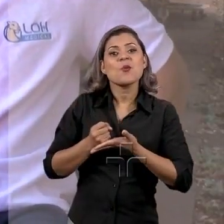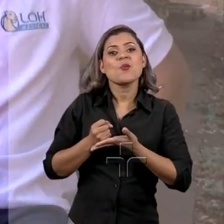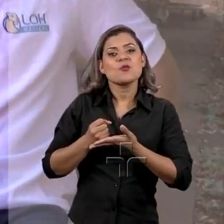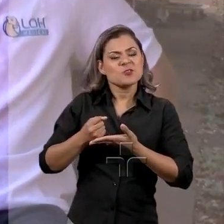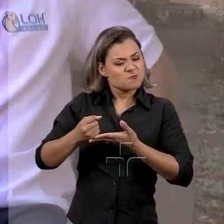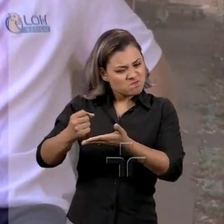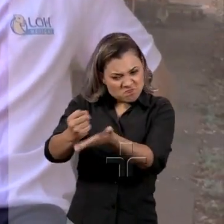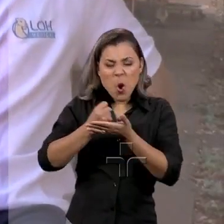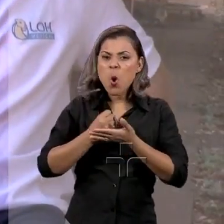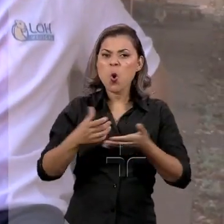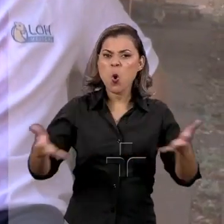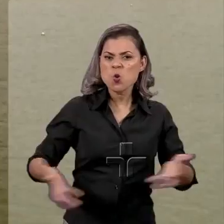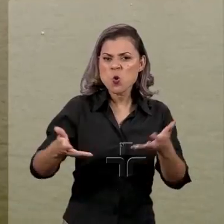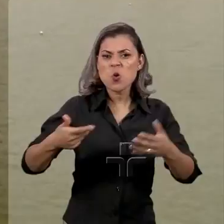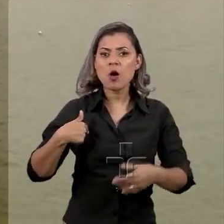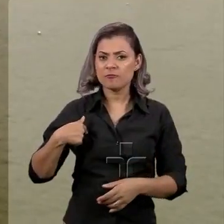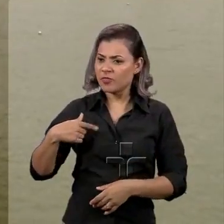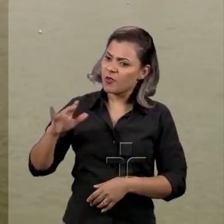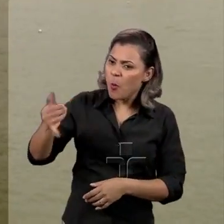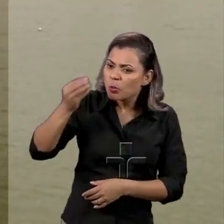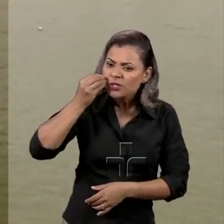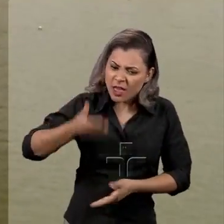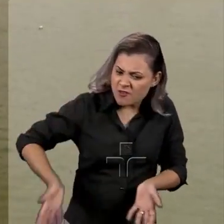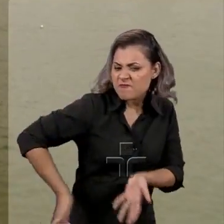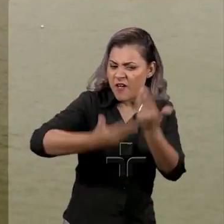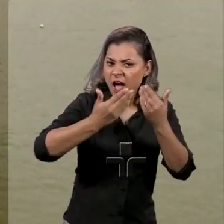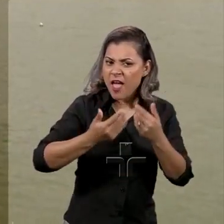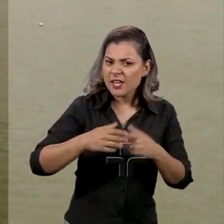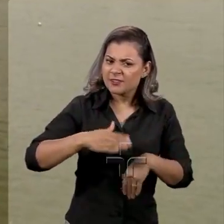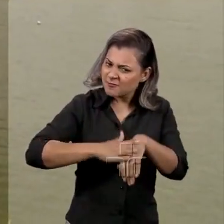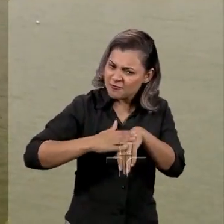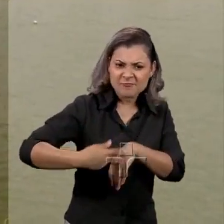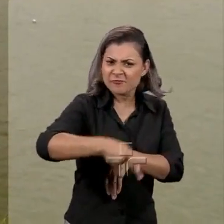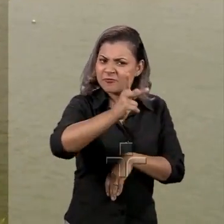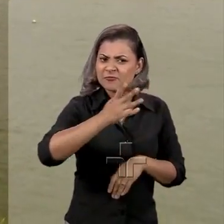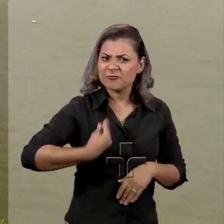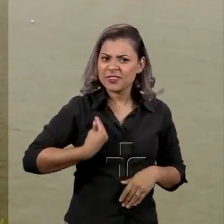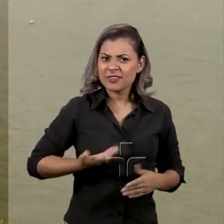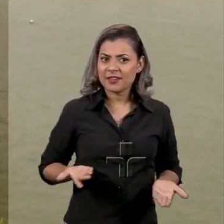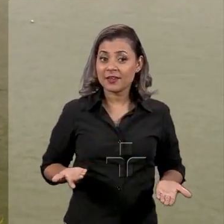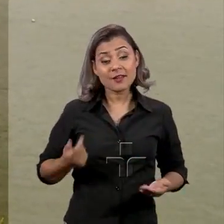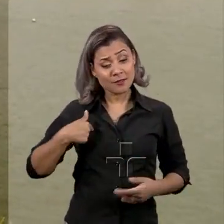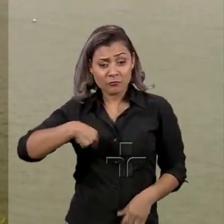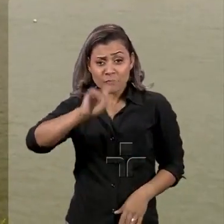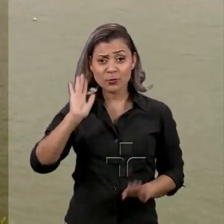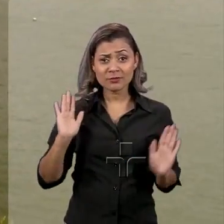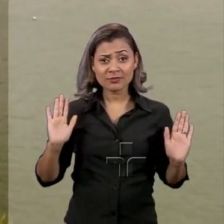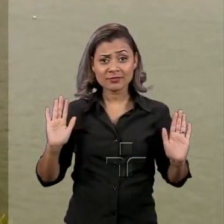Luciano, vai, vou dar chance para você, segue a sua vida. E eu fui.